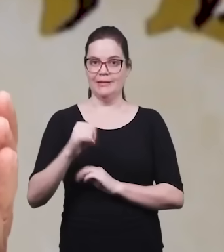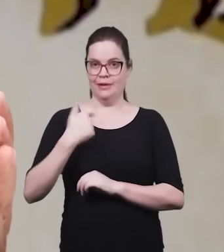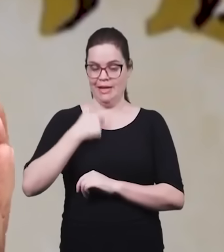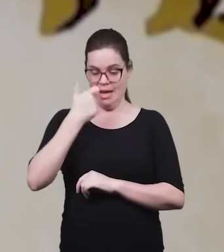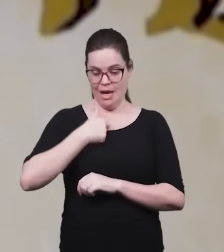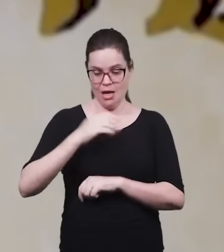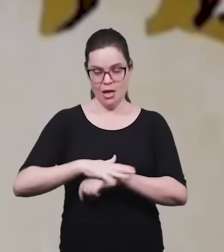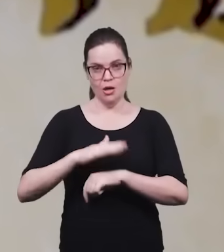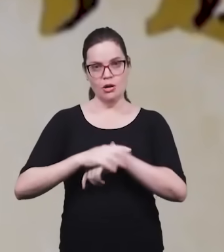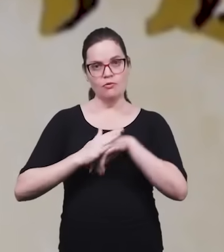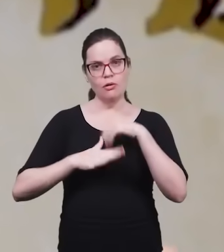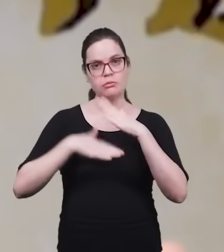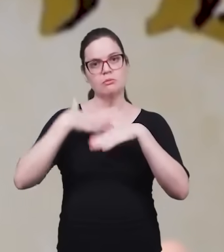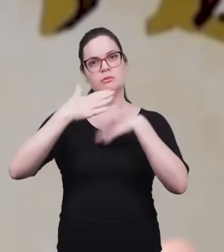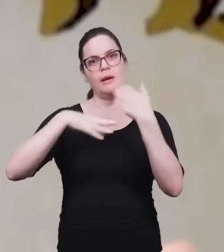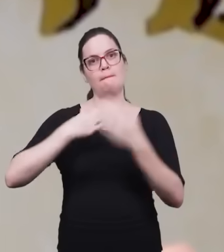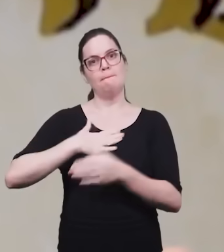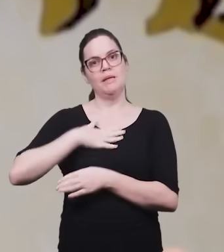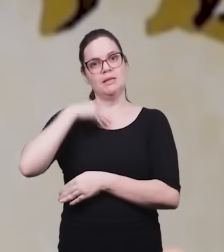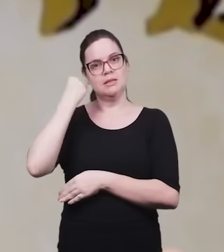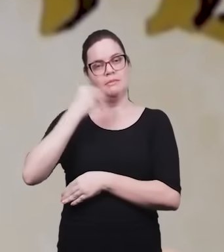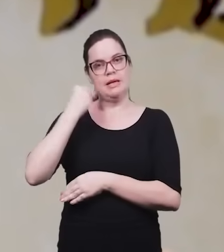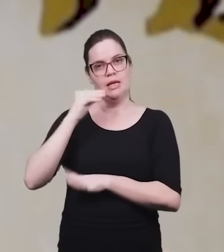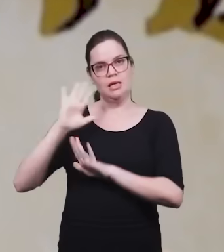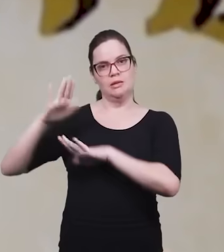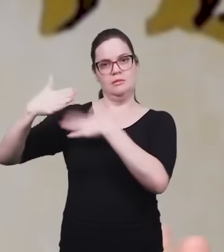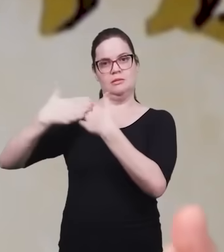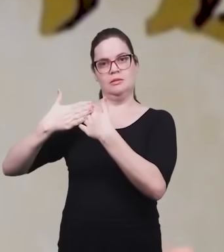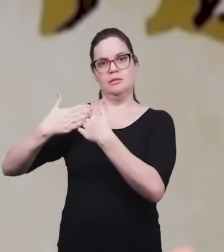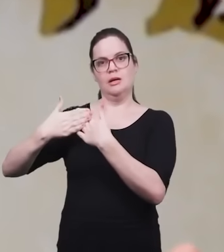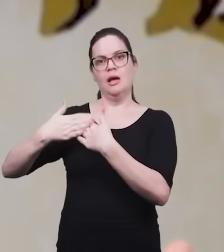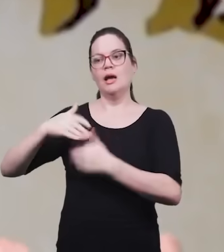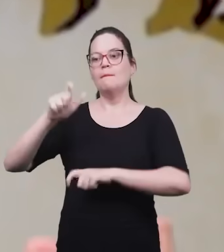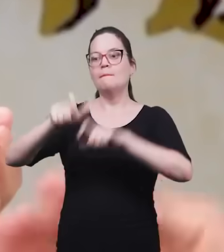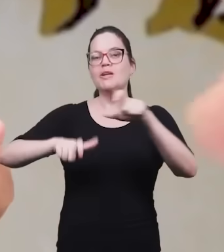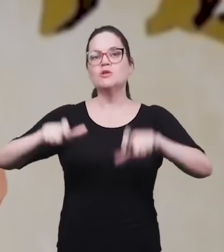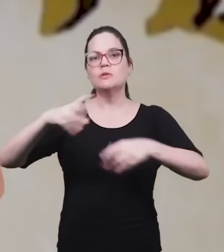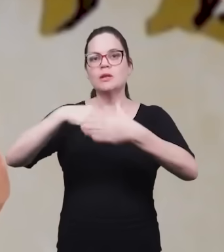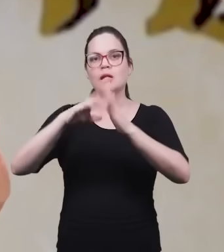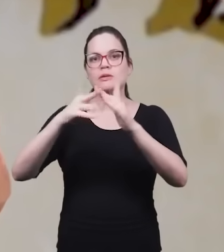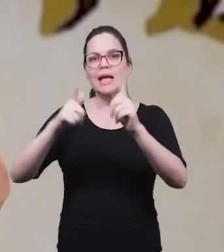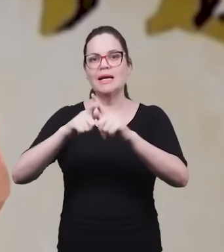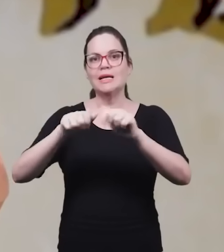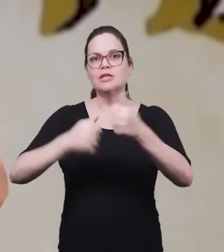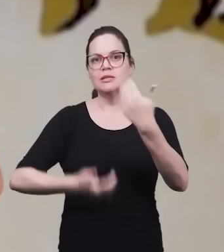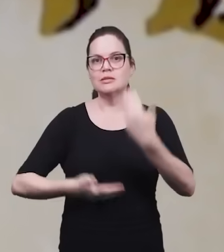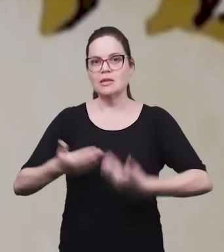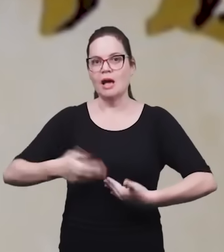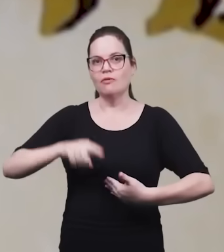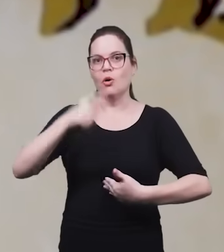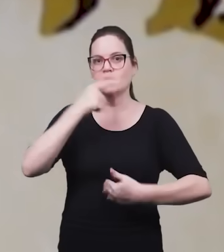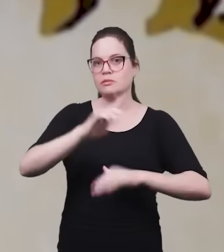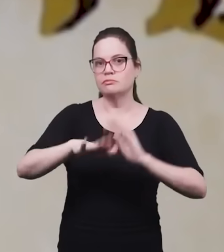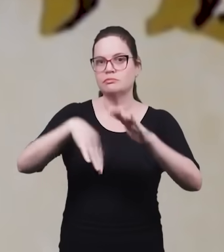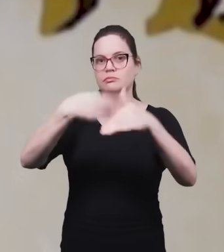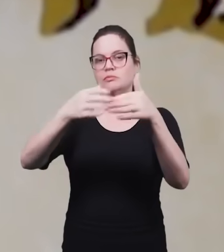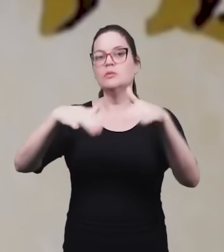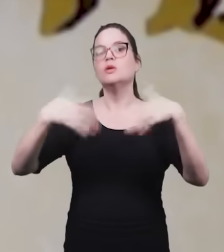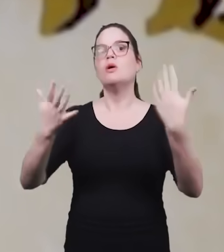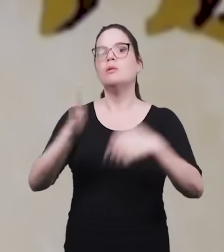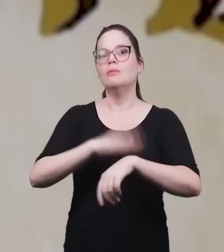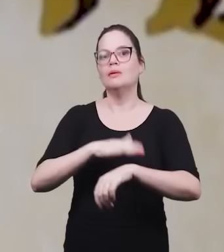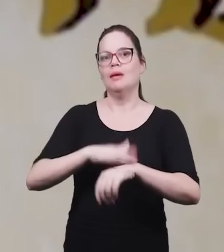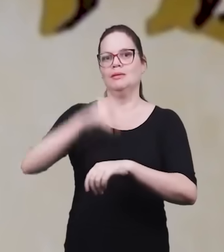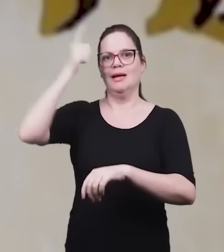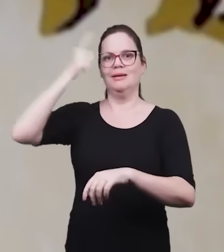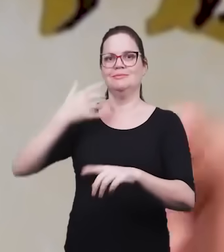a si mesmo. Mas a edificação para a igreja vem na interpretação. E é essa hora aí da